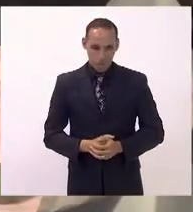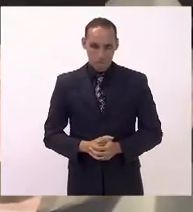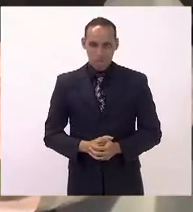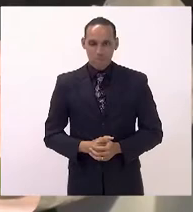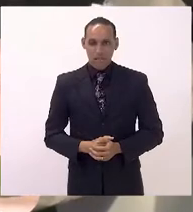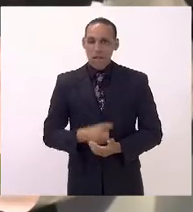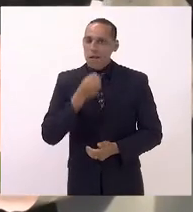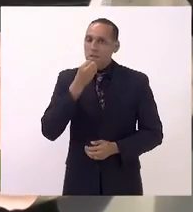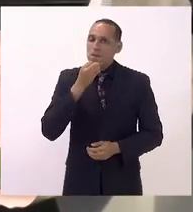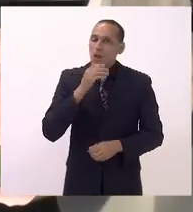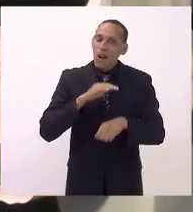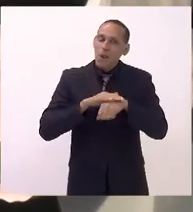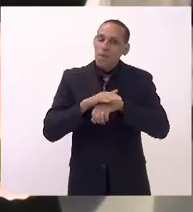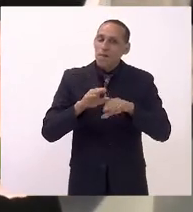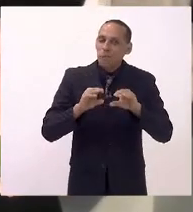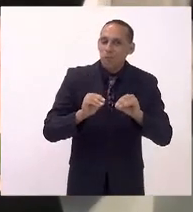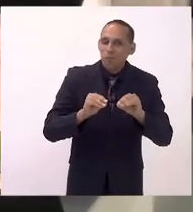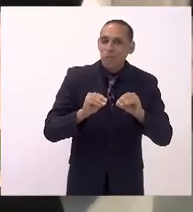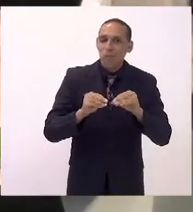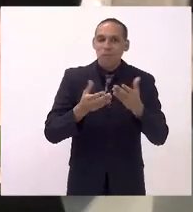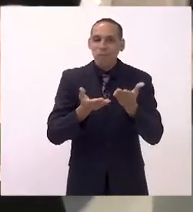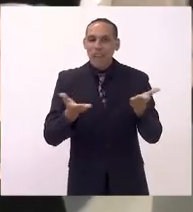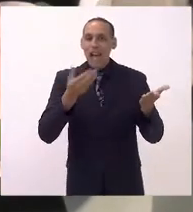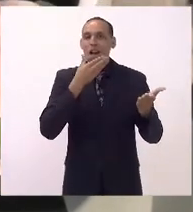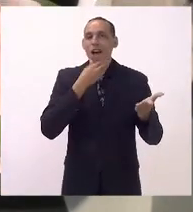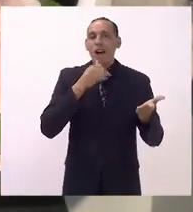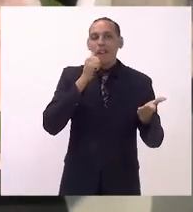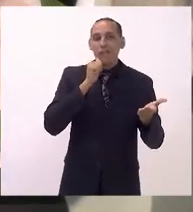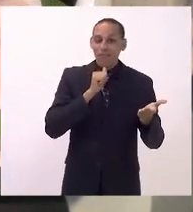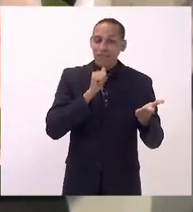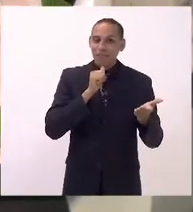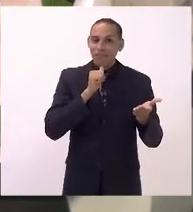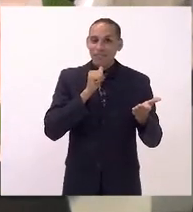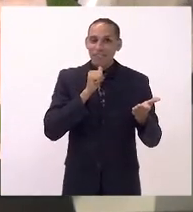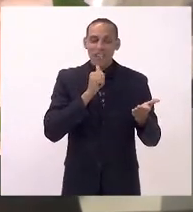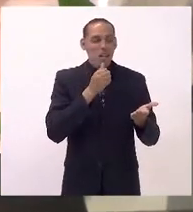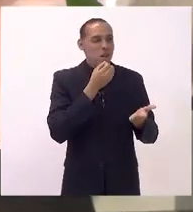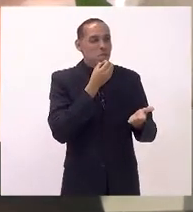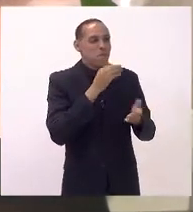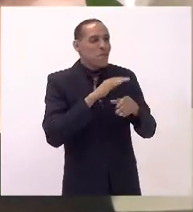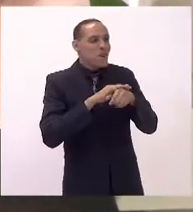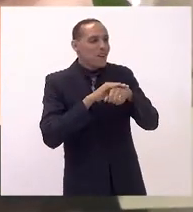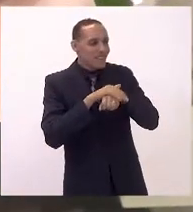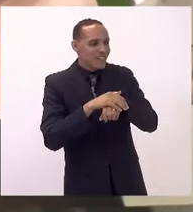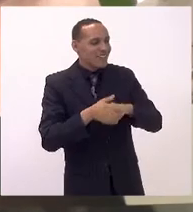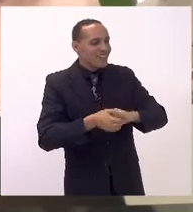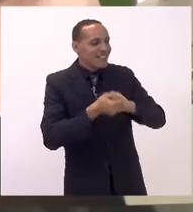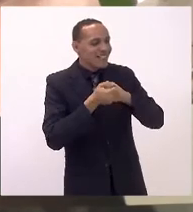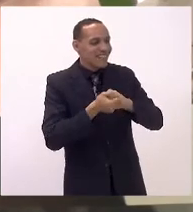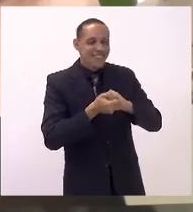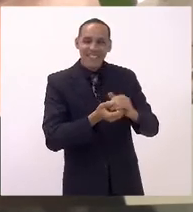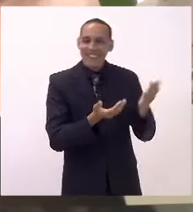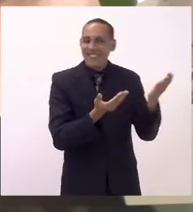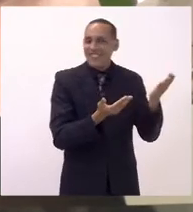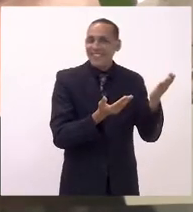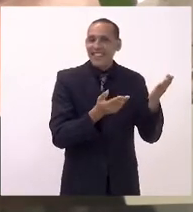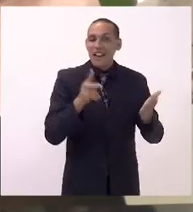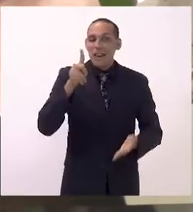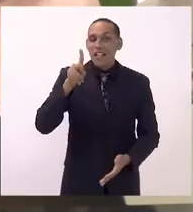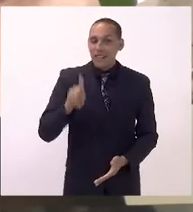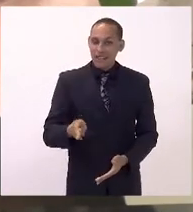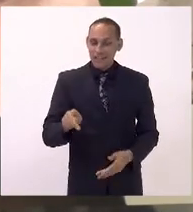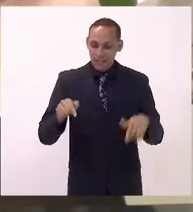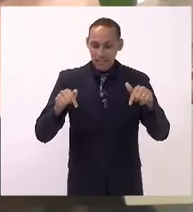Boa noite, senhoras e senhores. Boa noite, saudando a presidenta